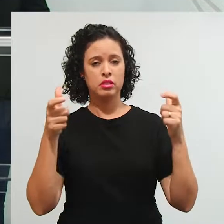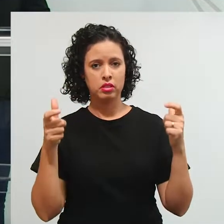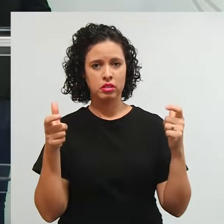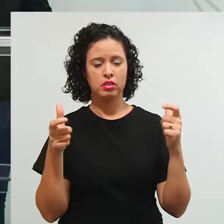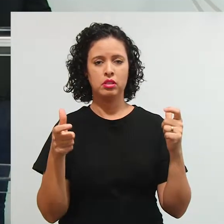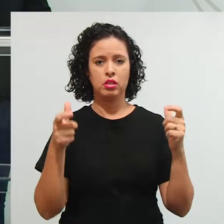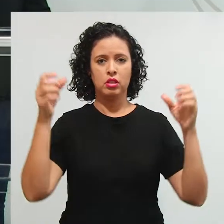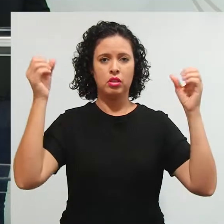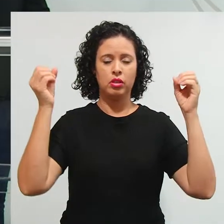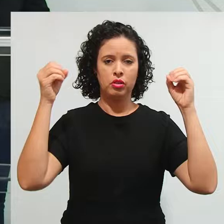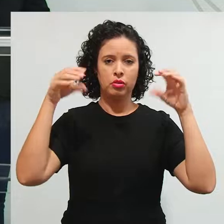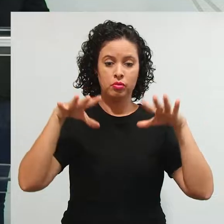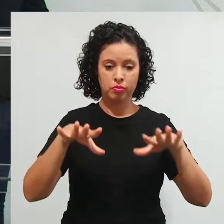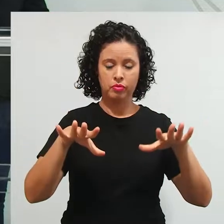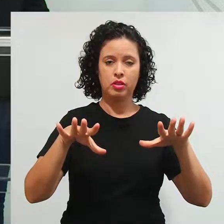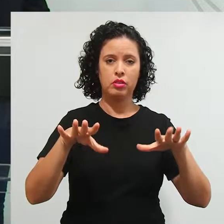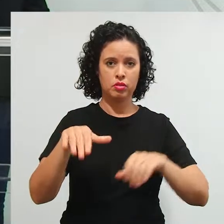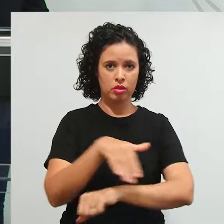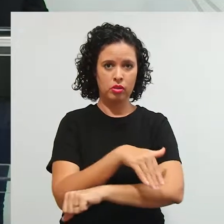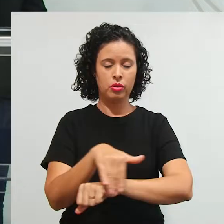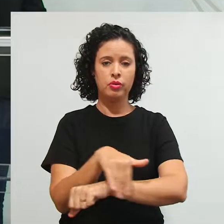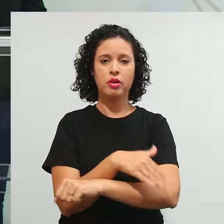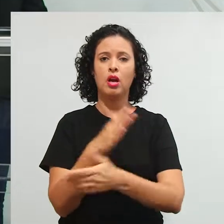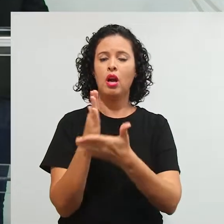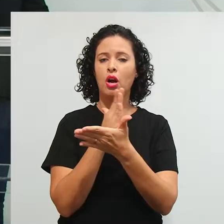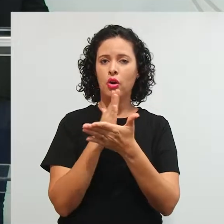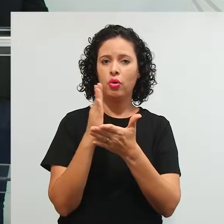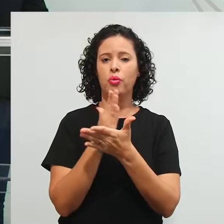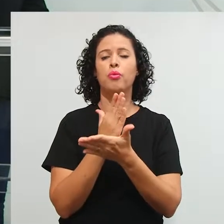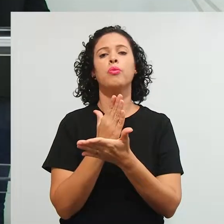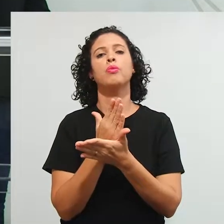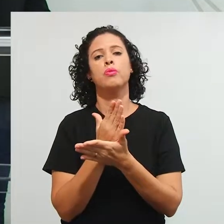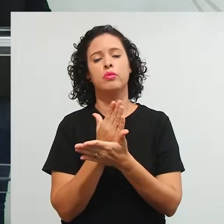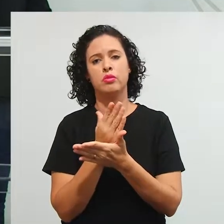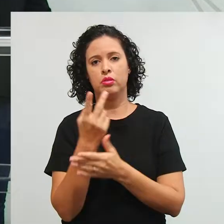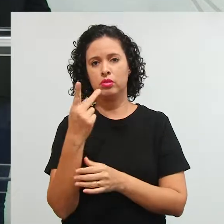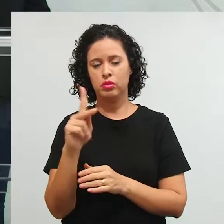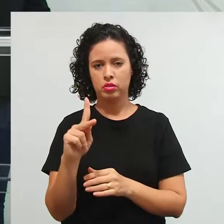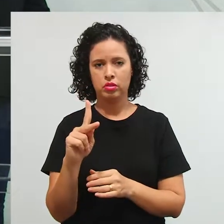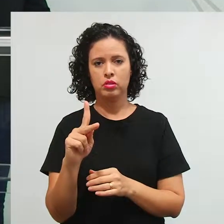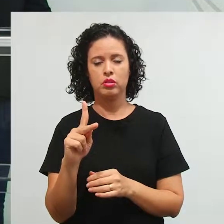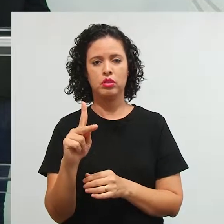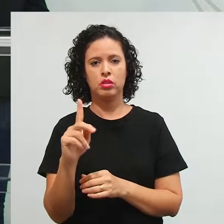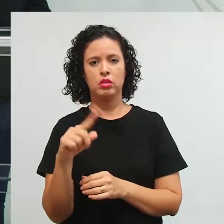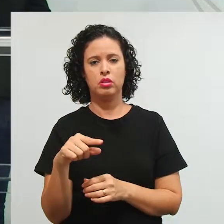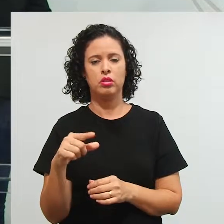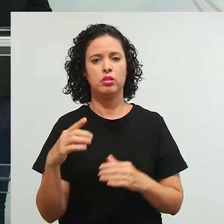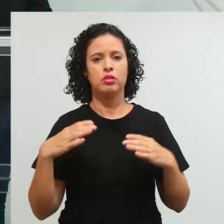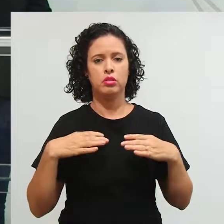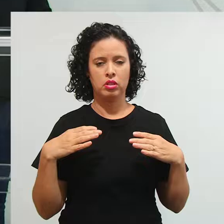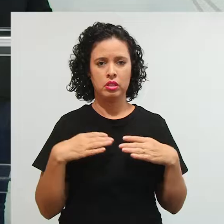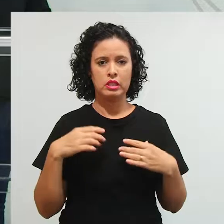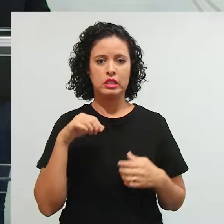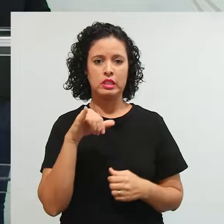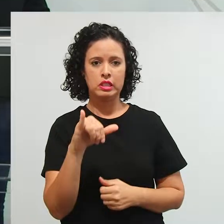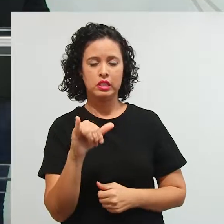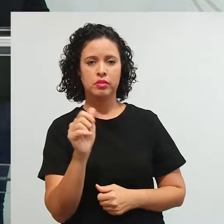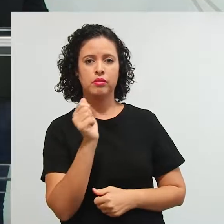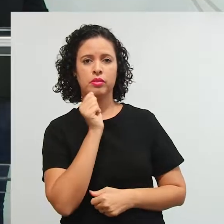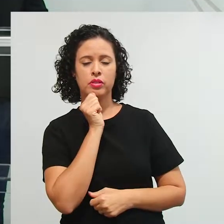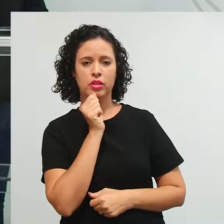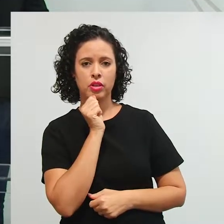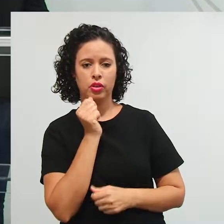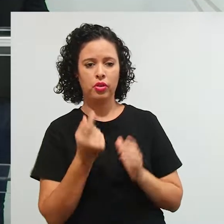ampliação da iluminação pública em alguns bairros da sua cidade, se ele não tem